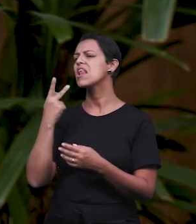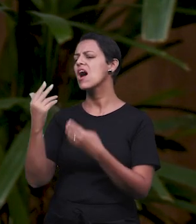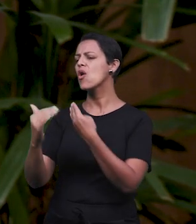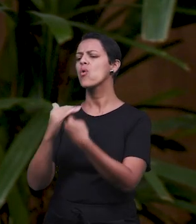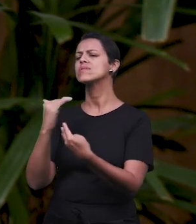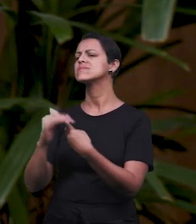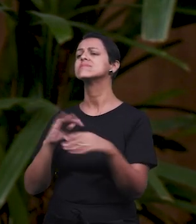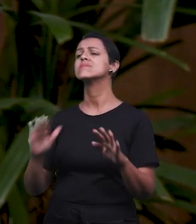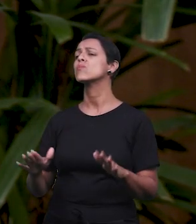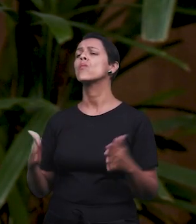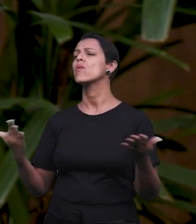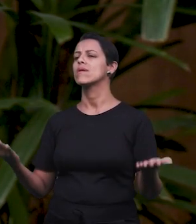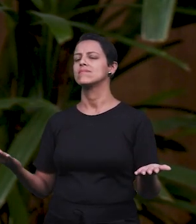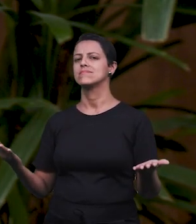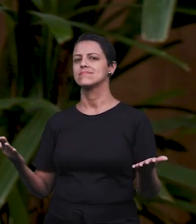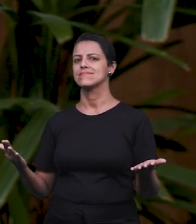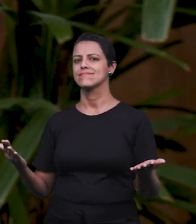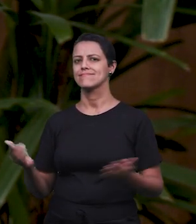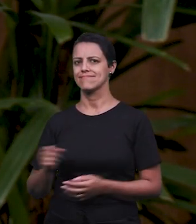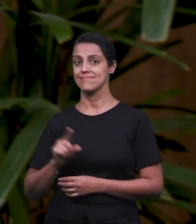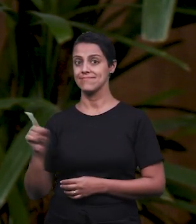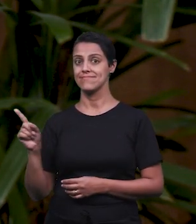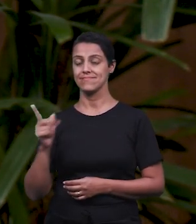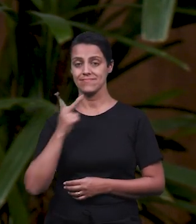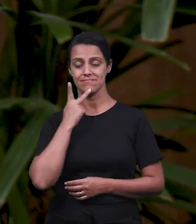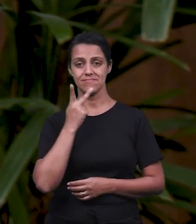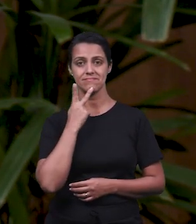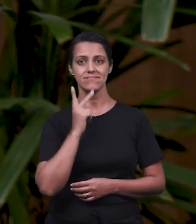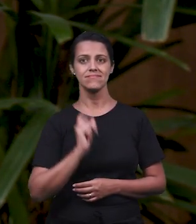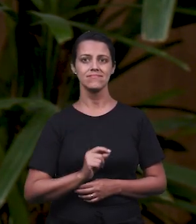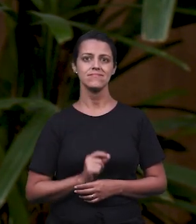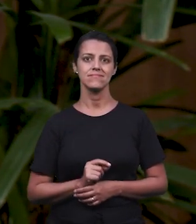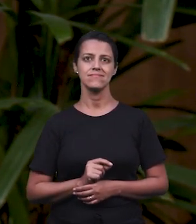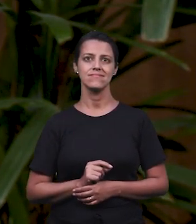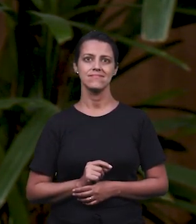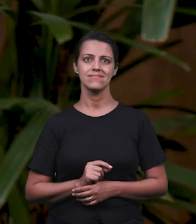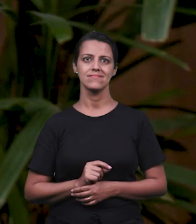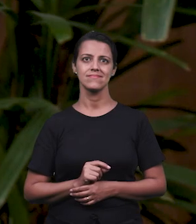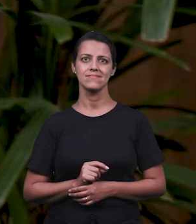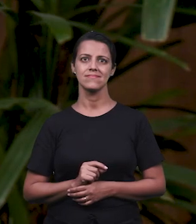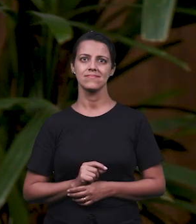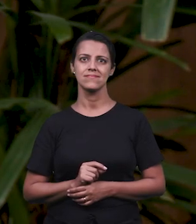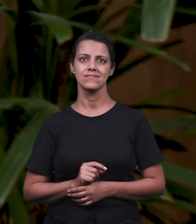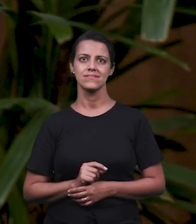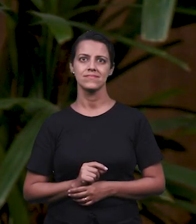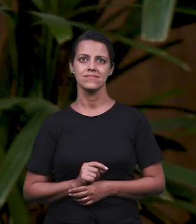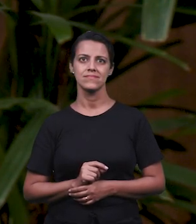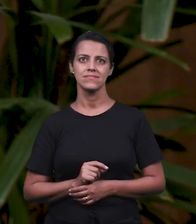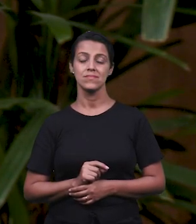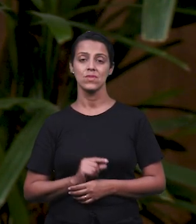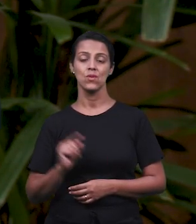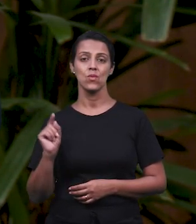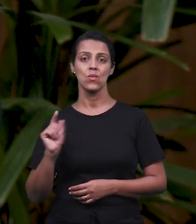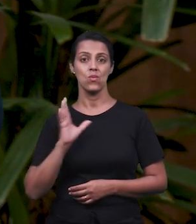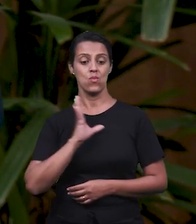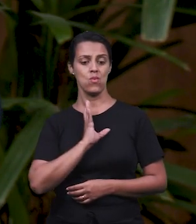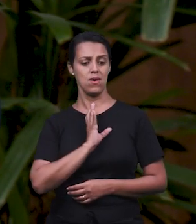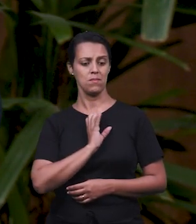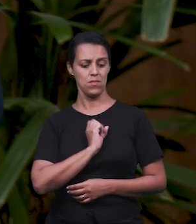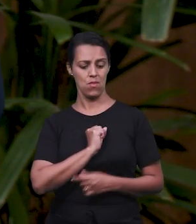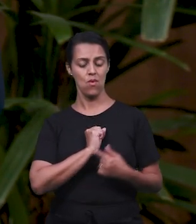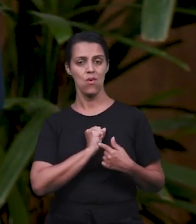uma colocação muito interessante. Ele diz o seguinte: o amor não é aquilo que